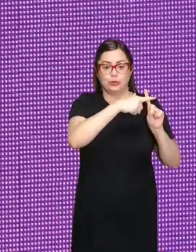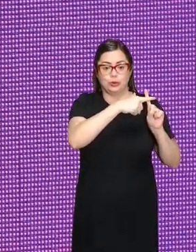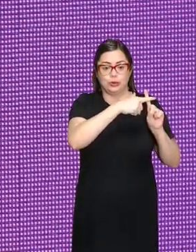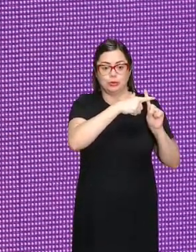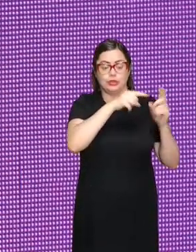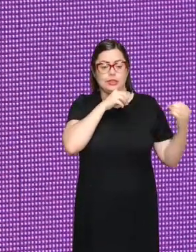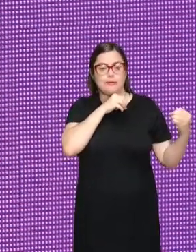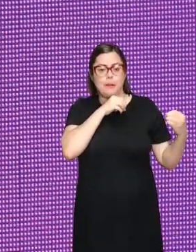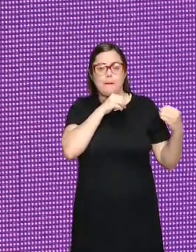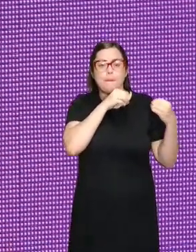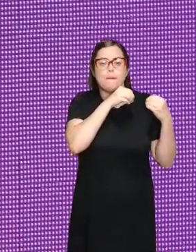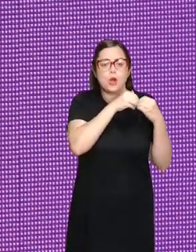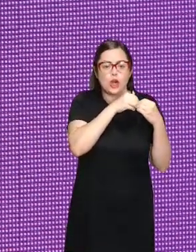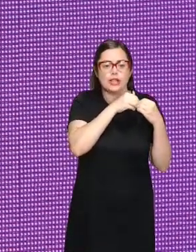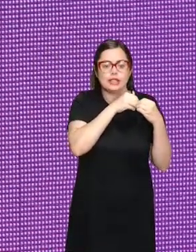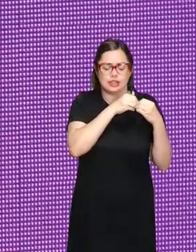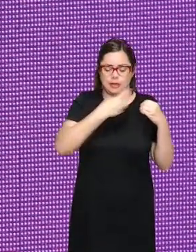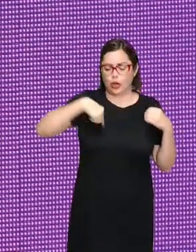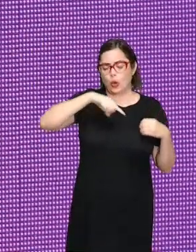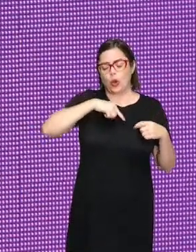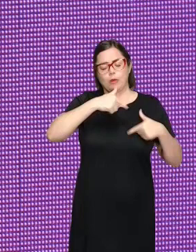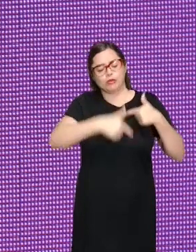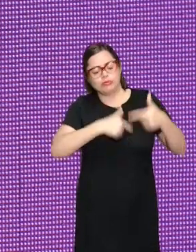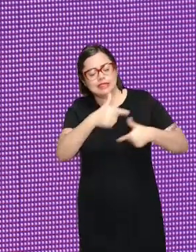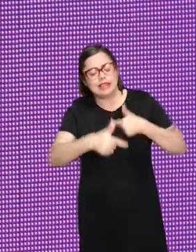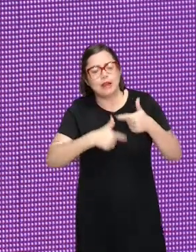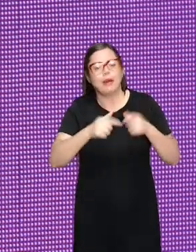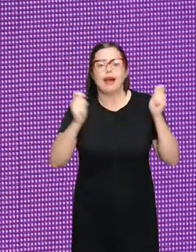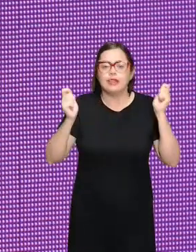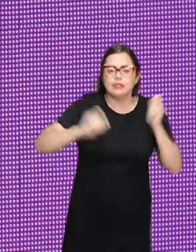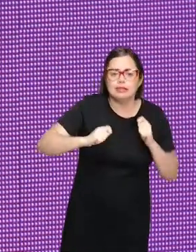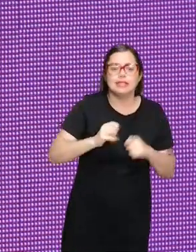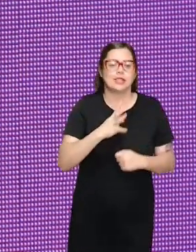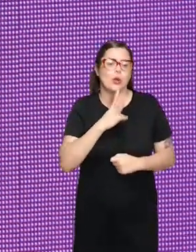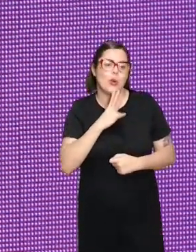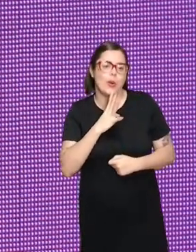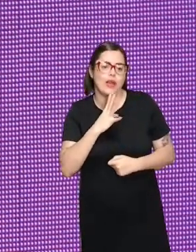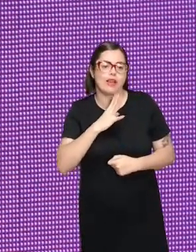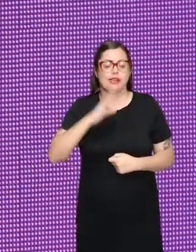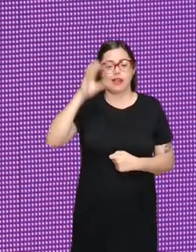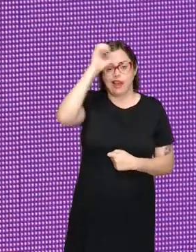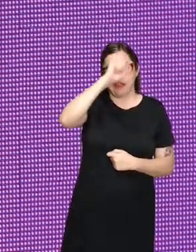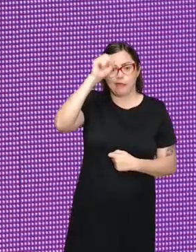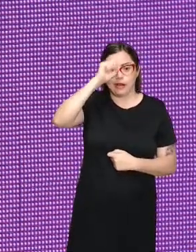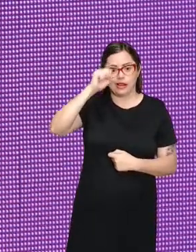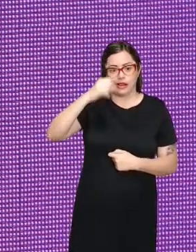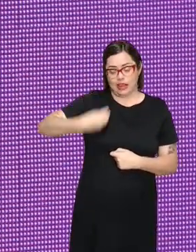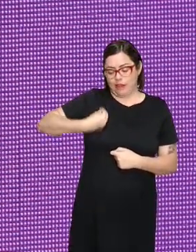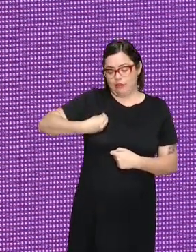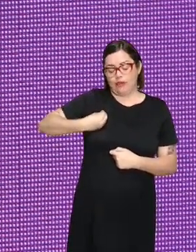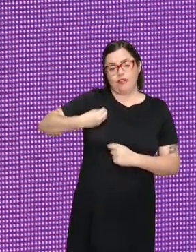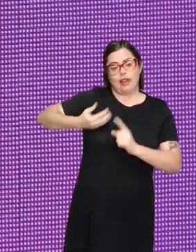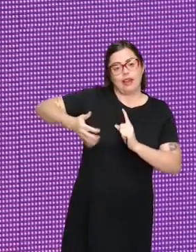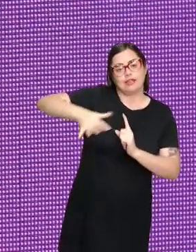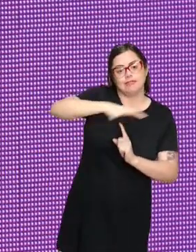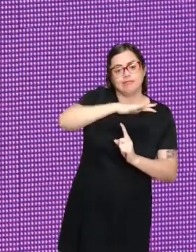gente de quem a gente é, daquilo que realmente a gente pode conhecer e aprender do mundo, ao mesmo tempo pode criar um falso espelho, trazer uma